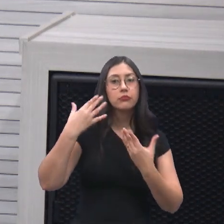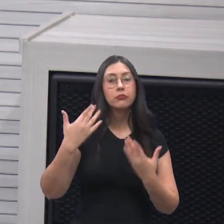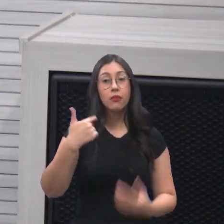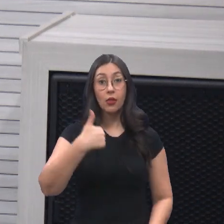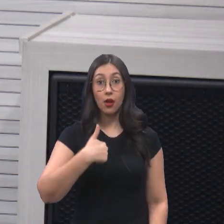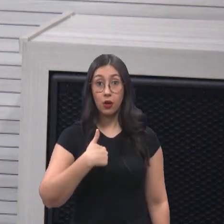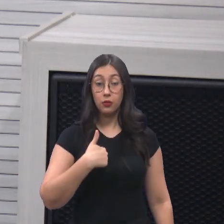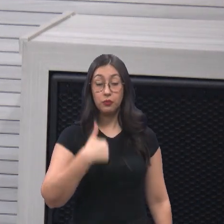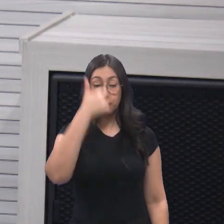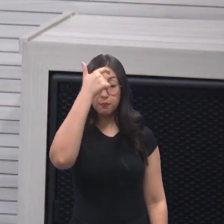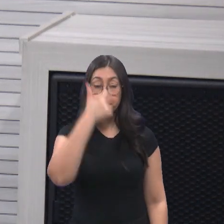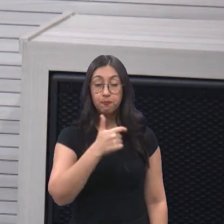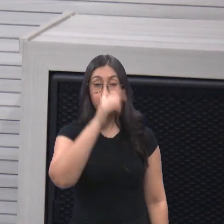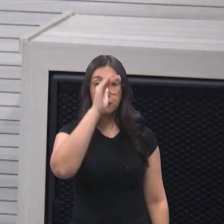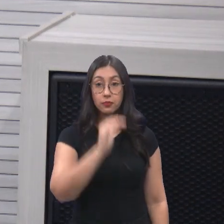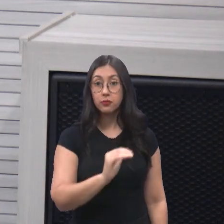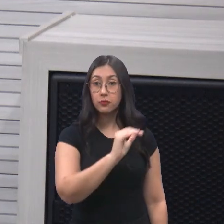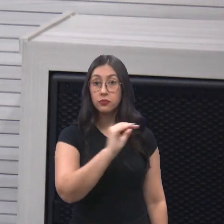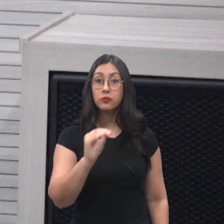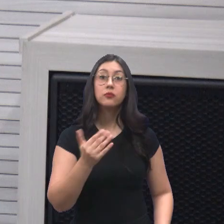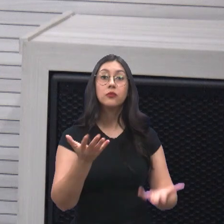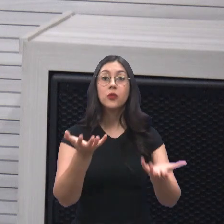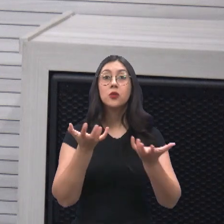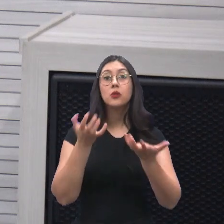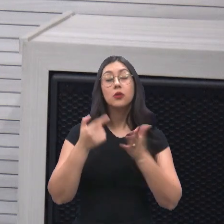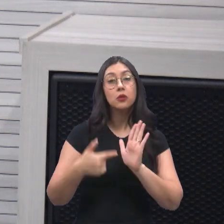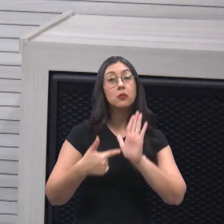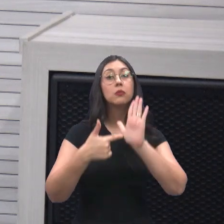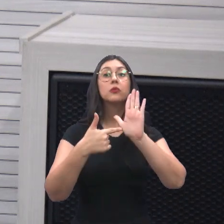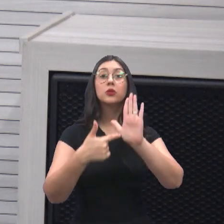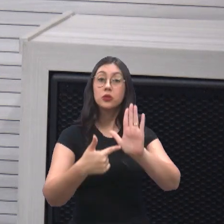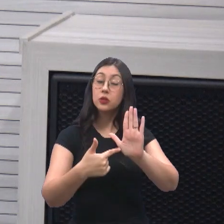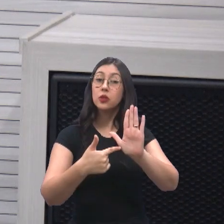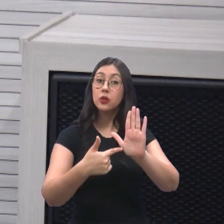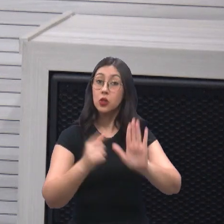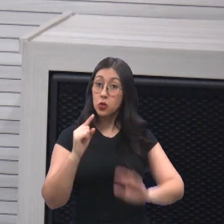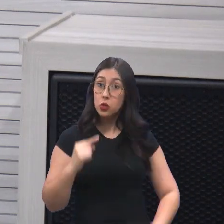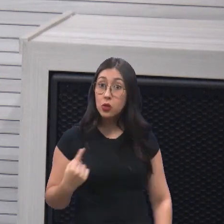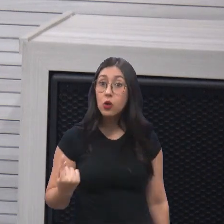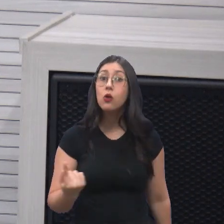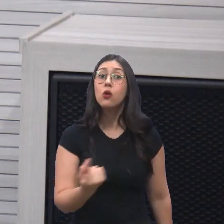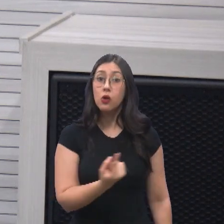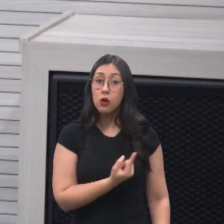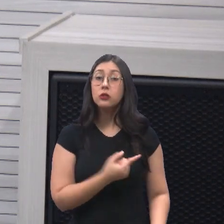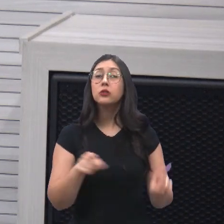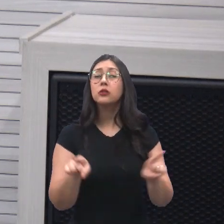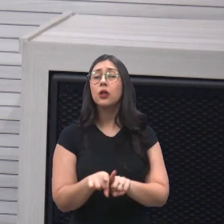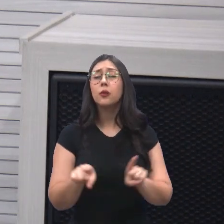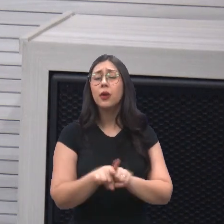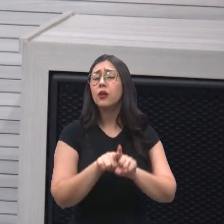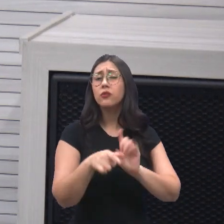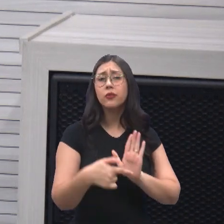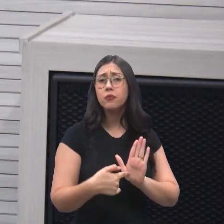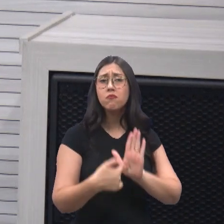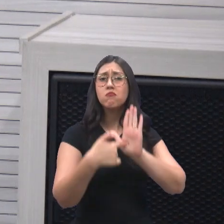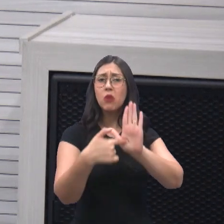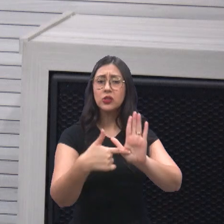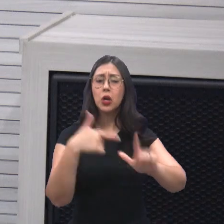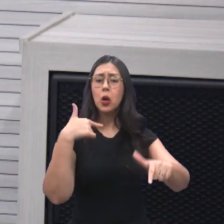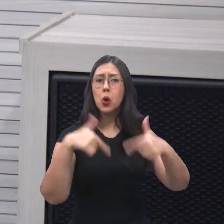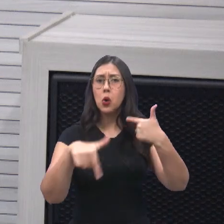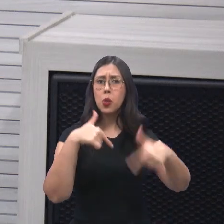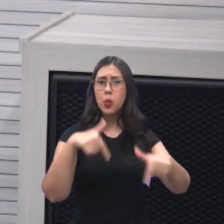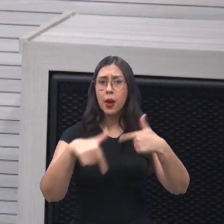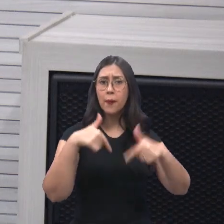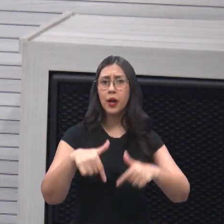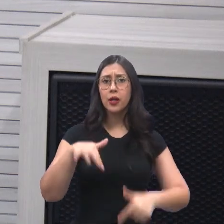católico, aqui também quero destacar que iremos, como católicos, destacar o grande trabalho que o Frei Gilson